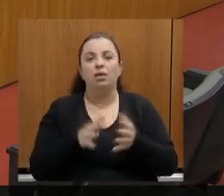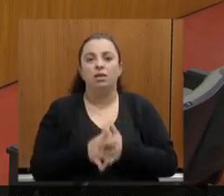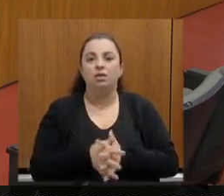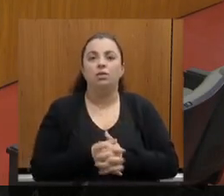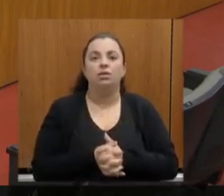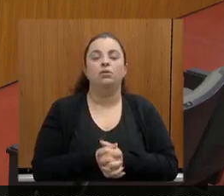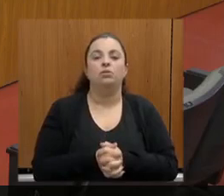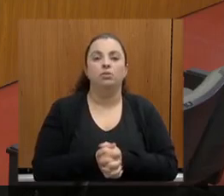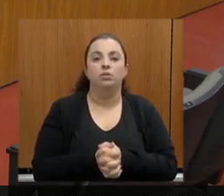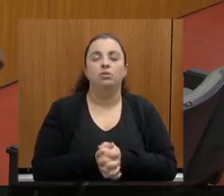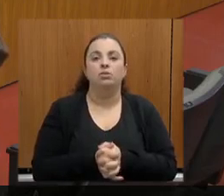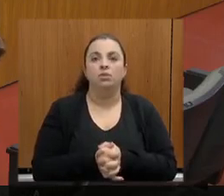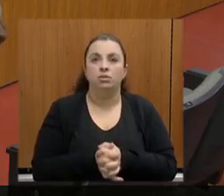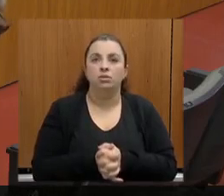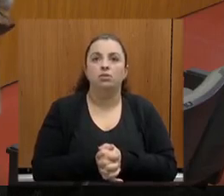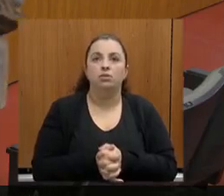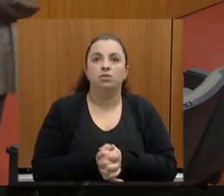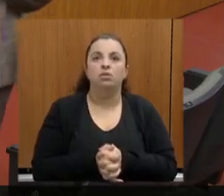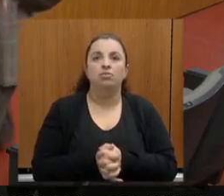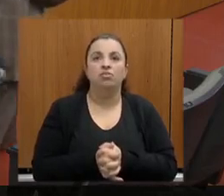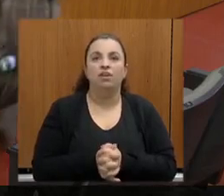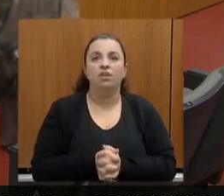E aí